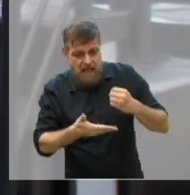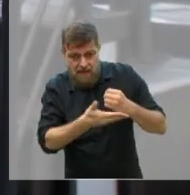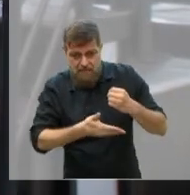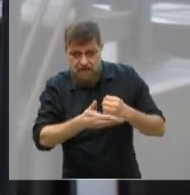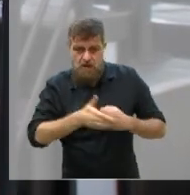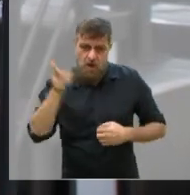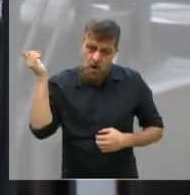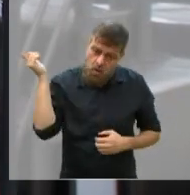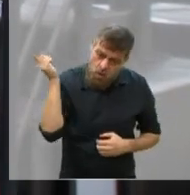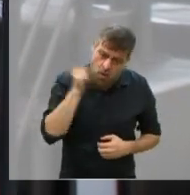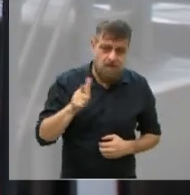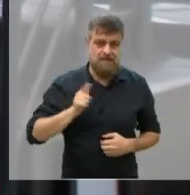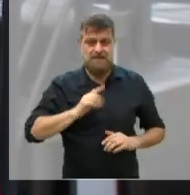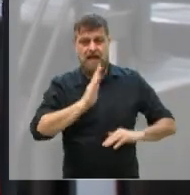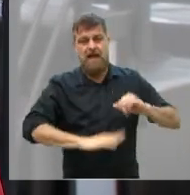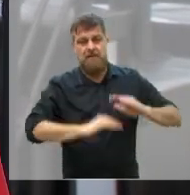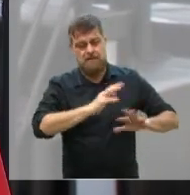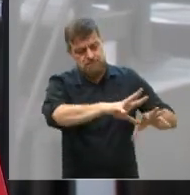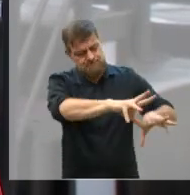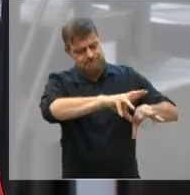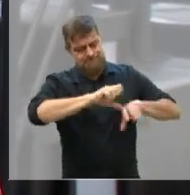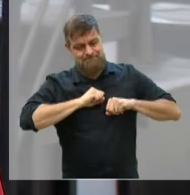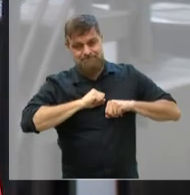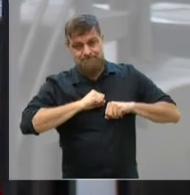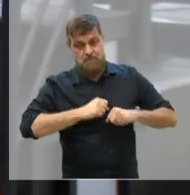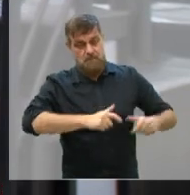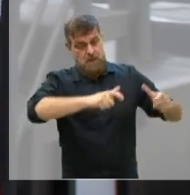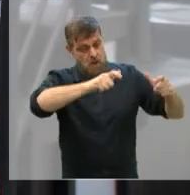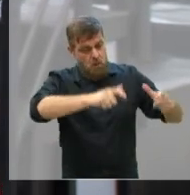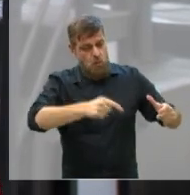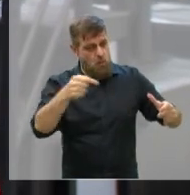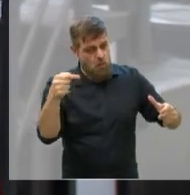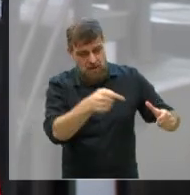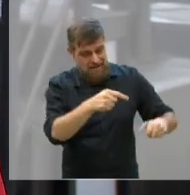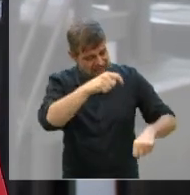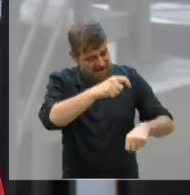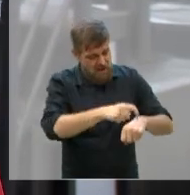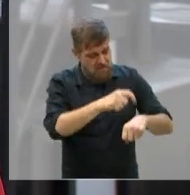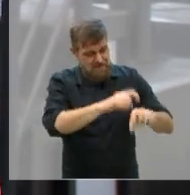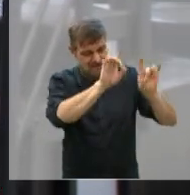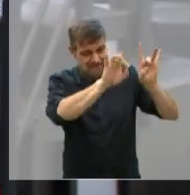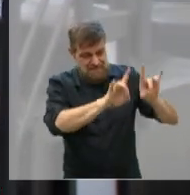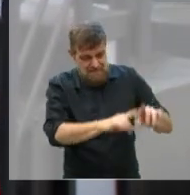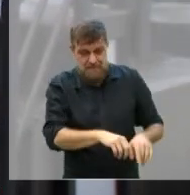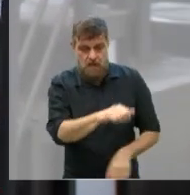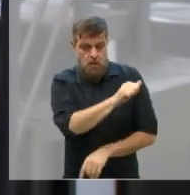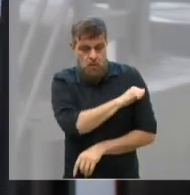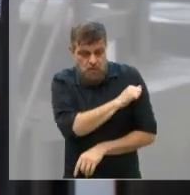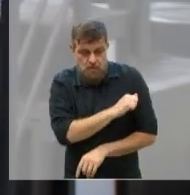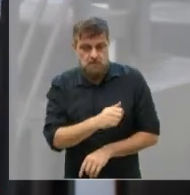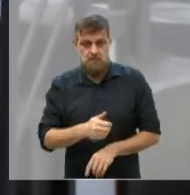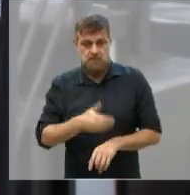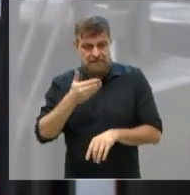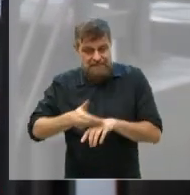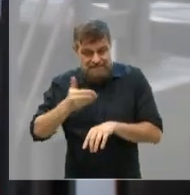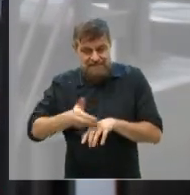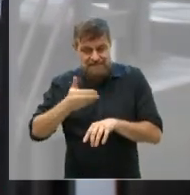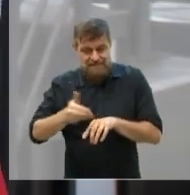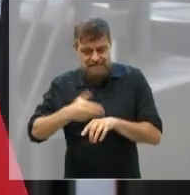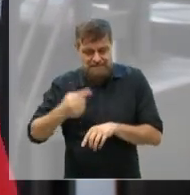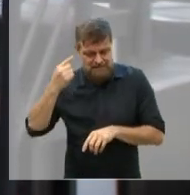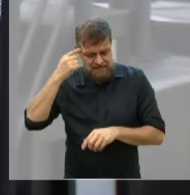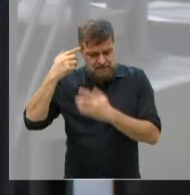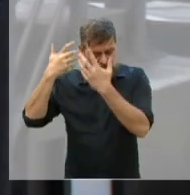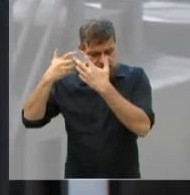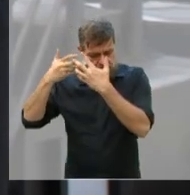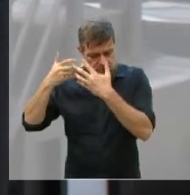isso, né, para que ele é mais um espaço, é mais um momento em que ele aprende a treinar o olhar para